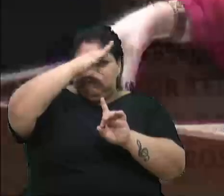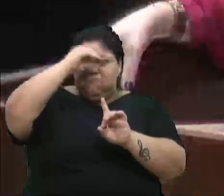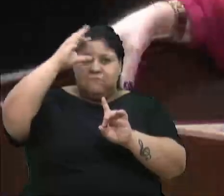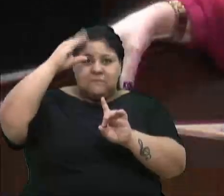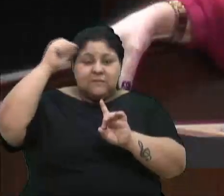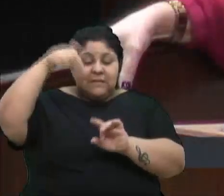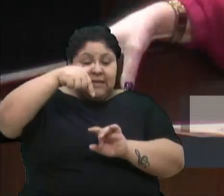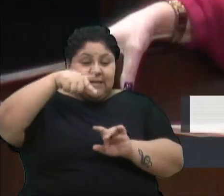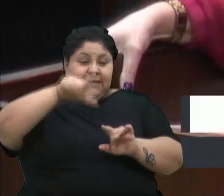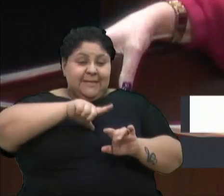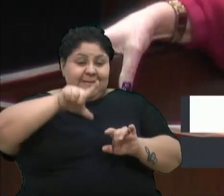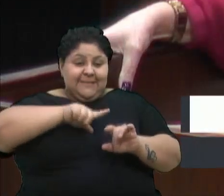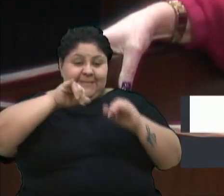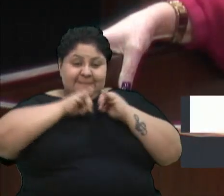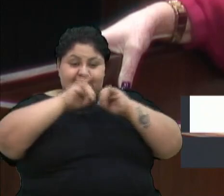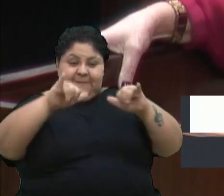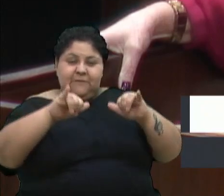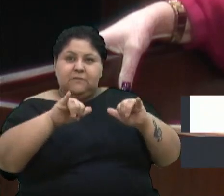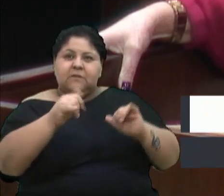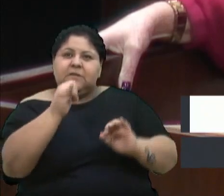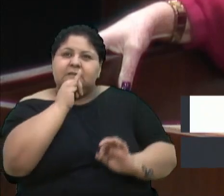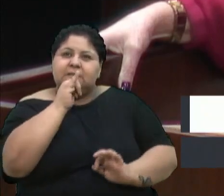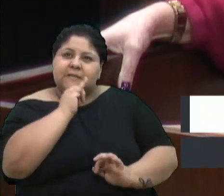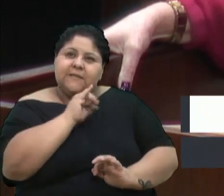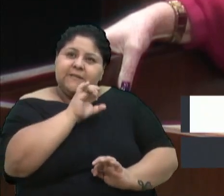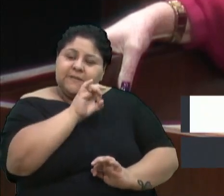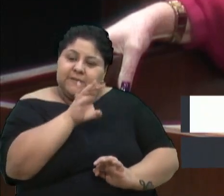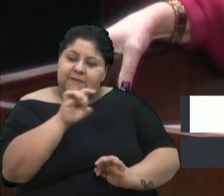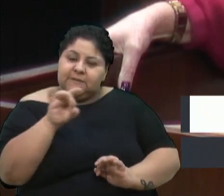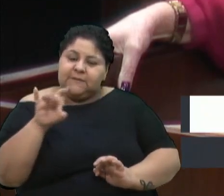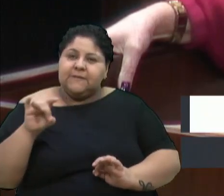aqui tem um dado, por exemplo, de cada